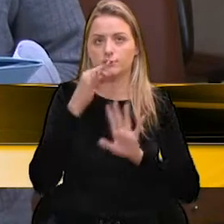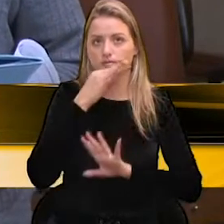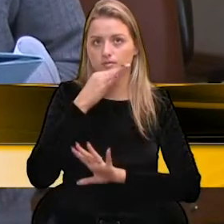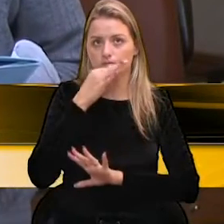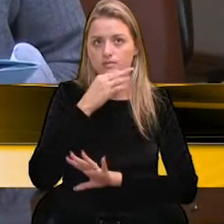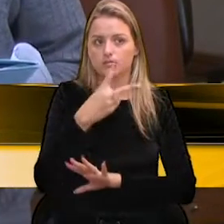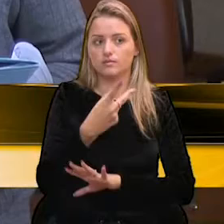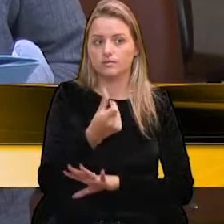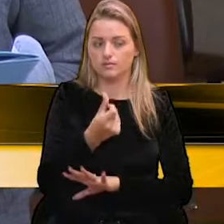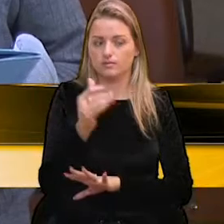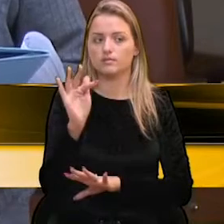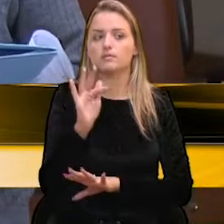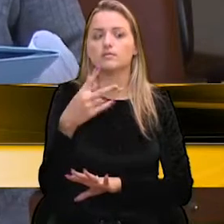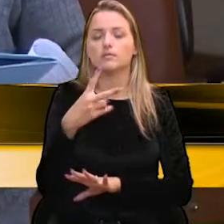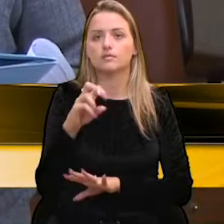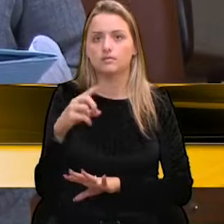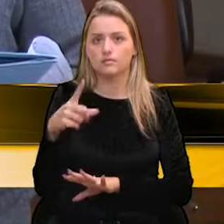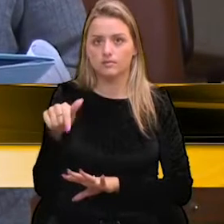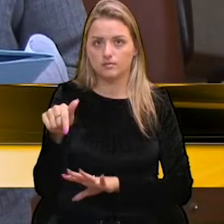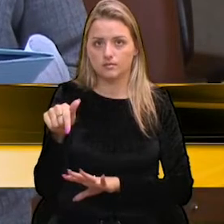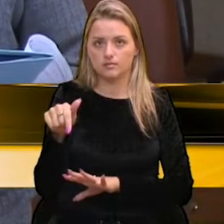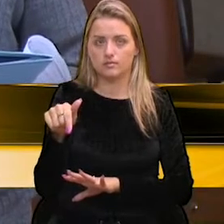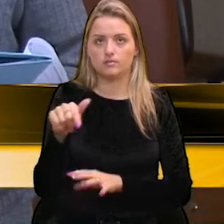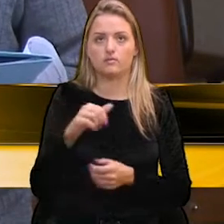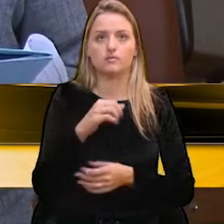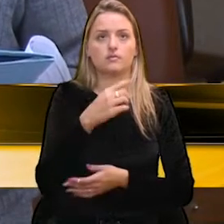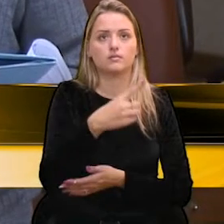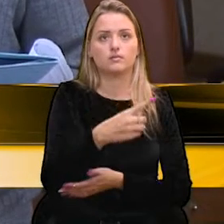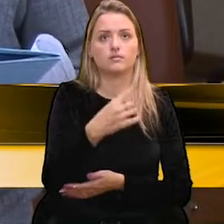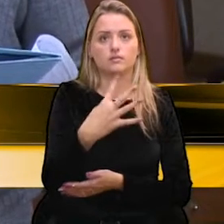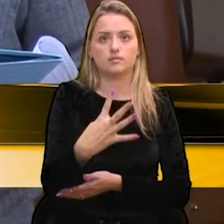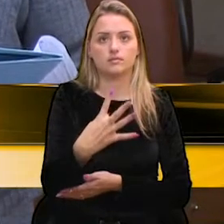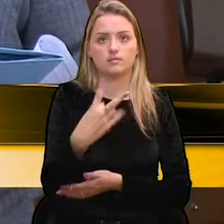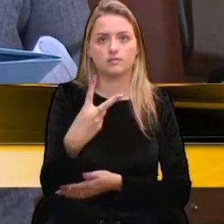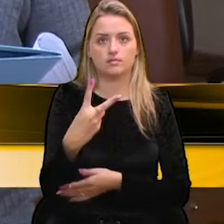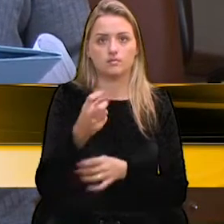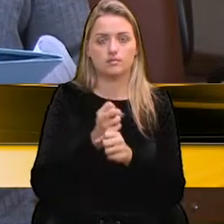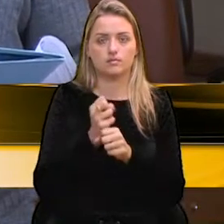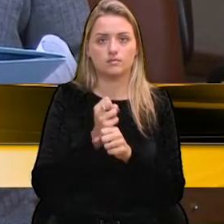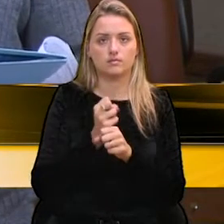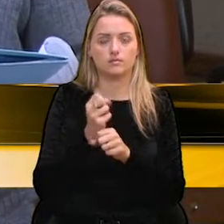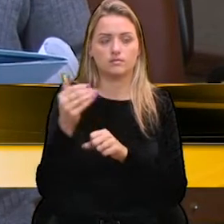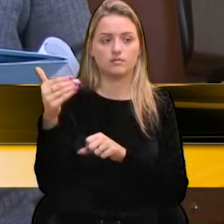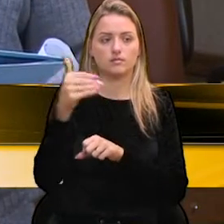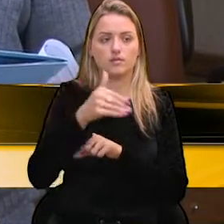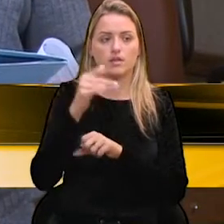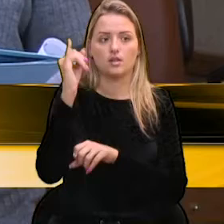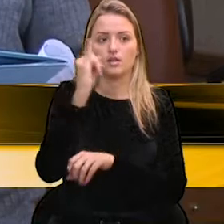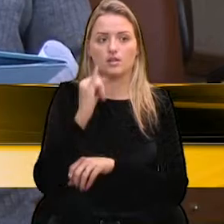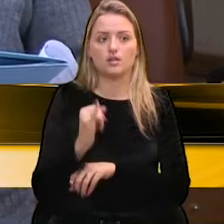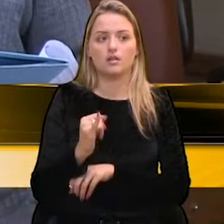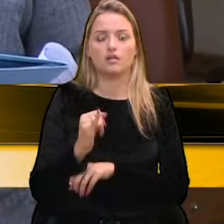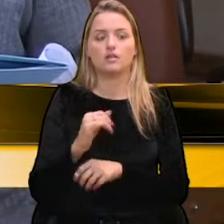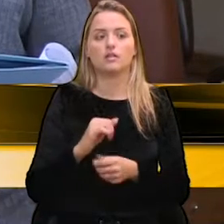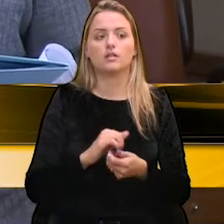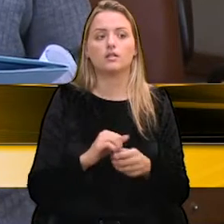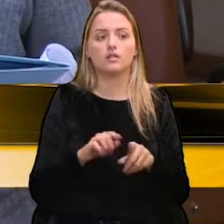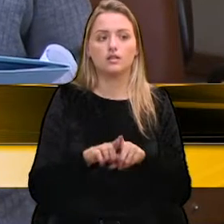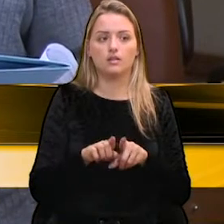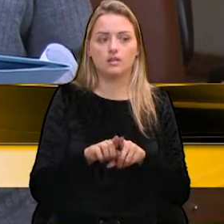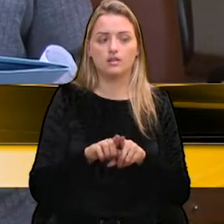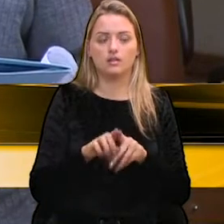Sul, 20 de fevereiro de 2017, 142 anos da colonização e 127